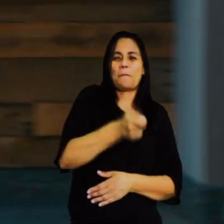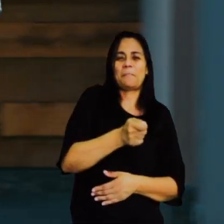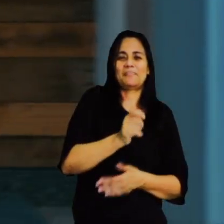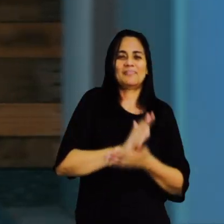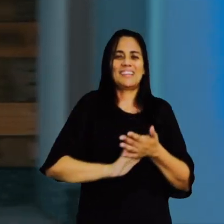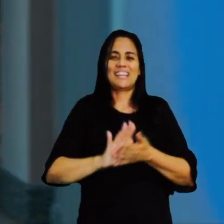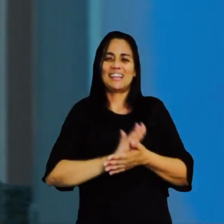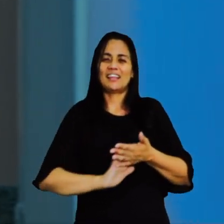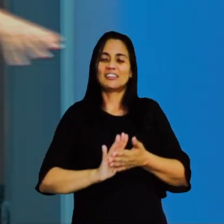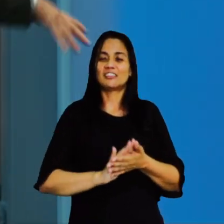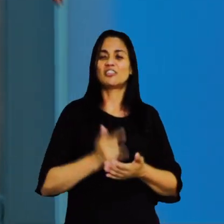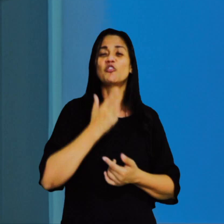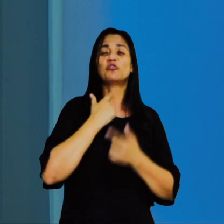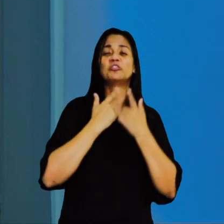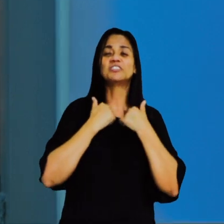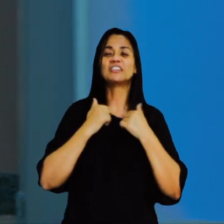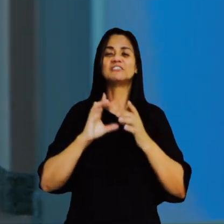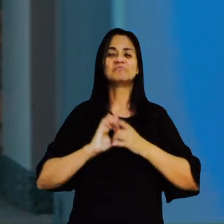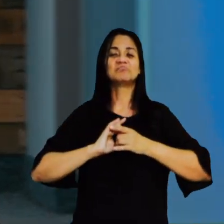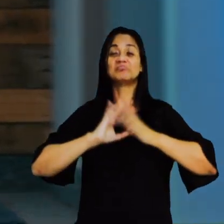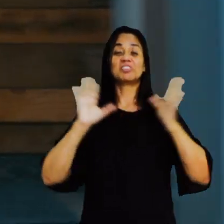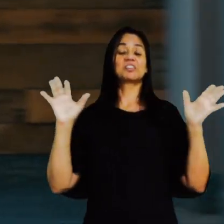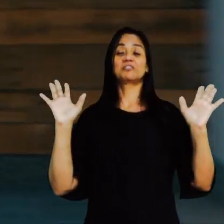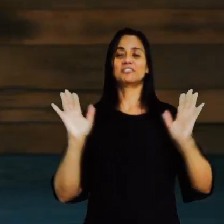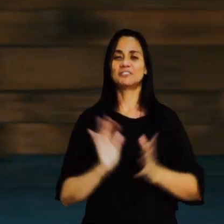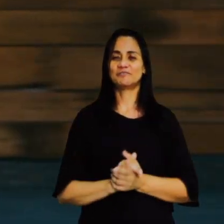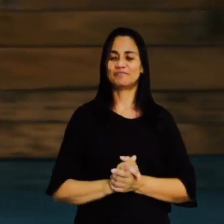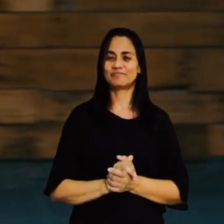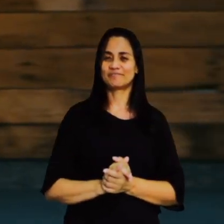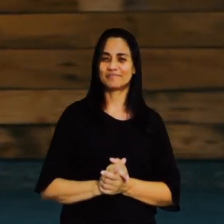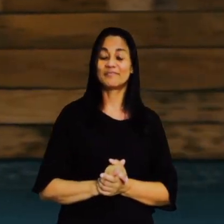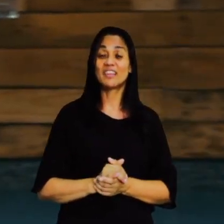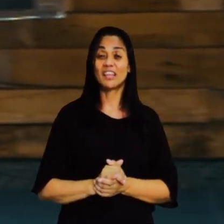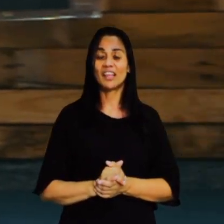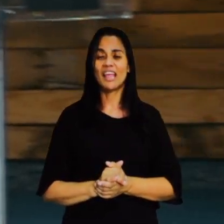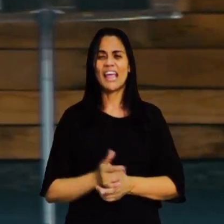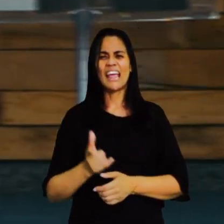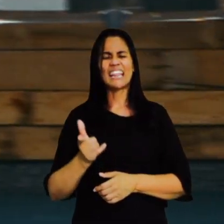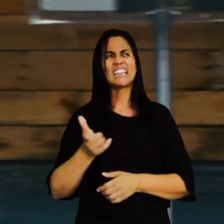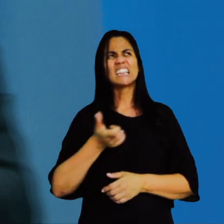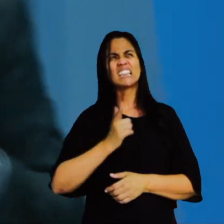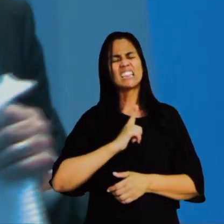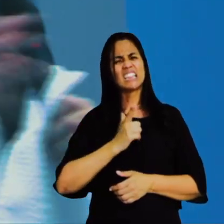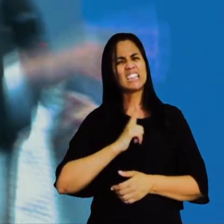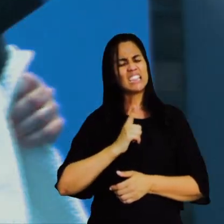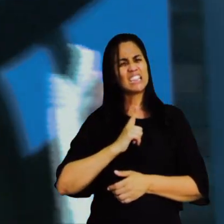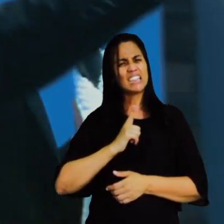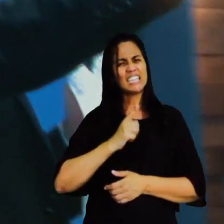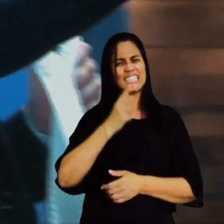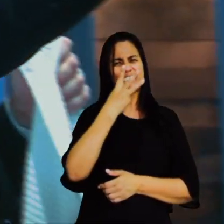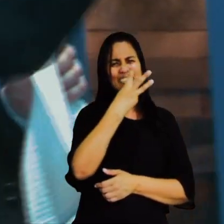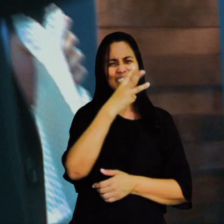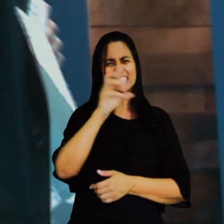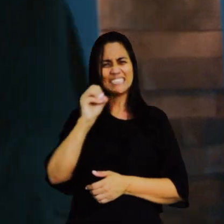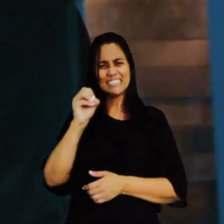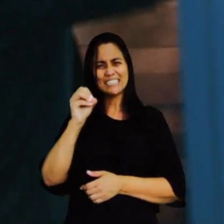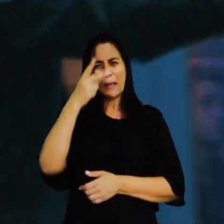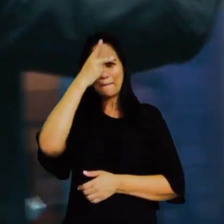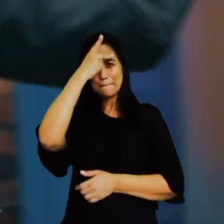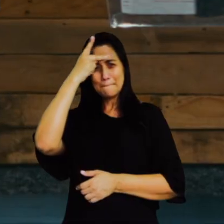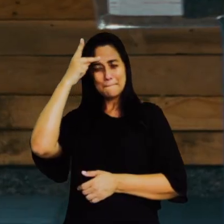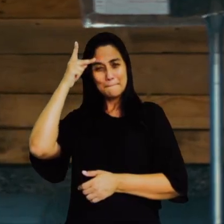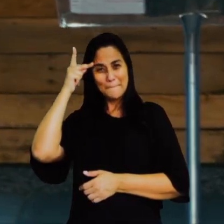aí se existe 30 pessoas se preparando para servir no domingo, pega e mata. Está aí na